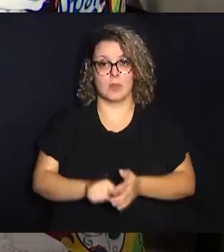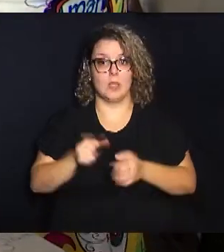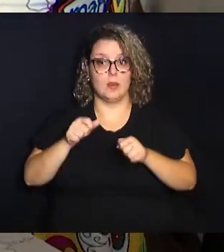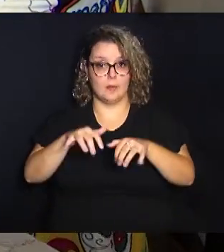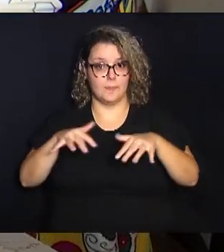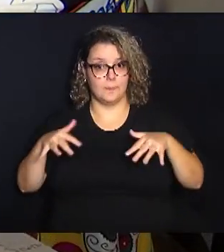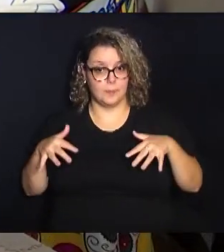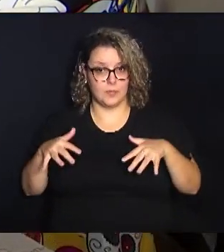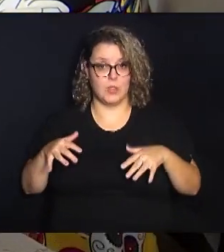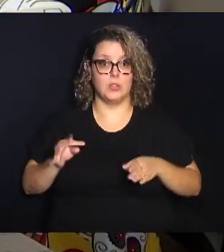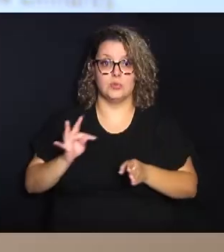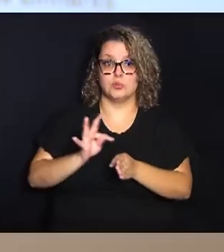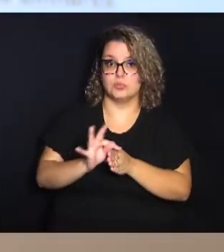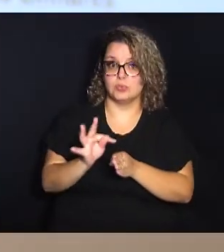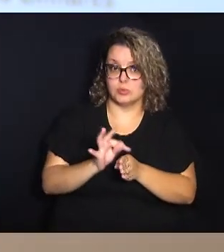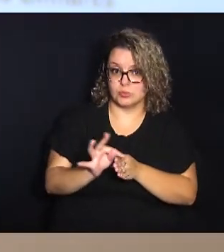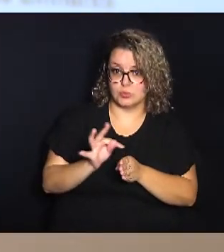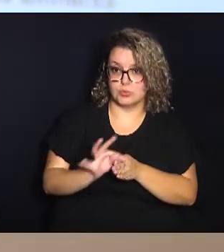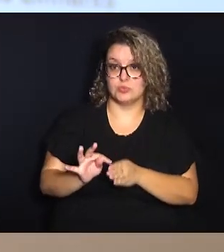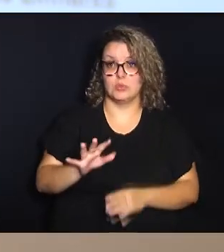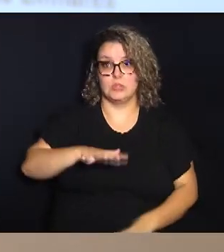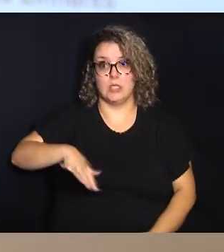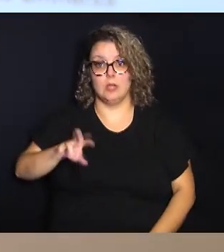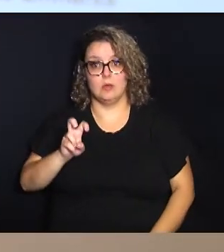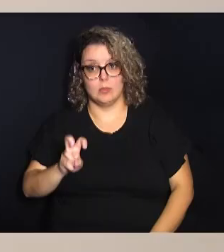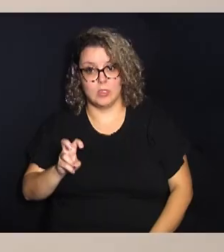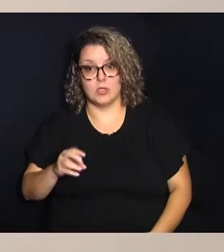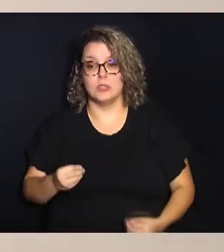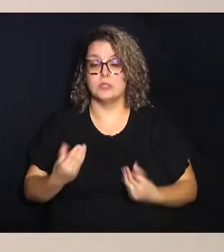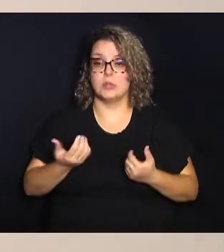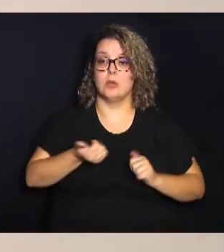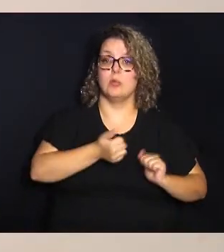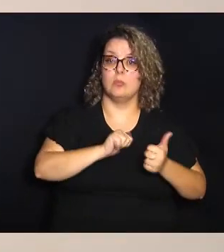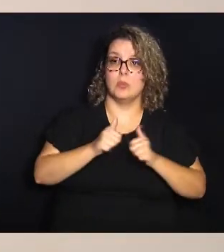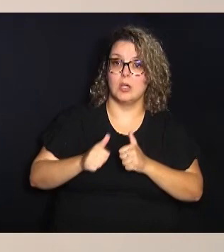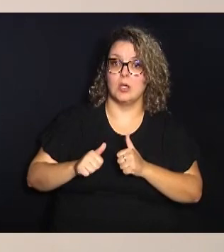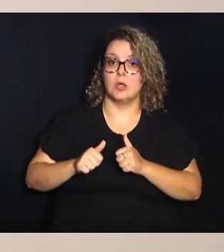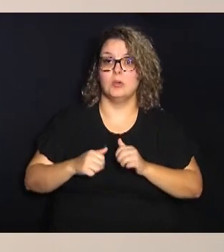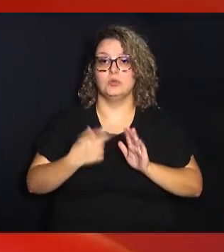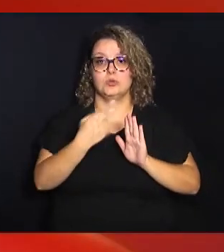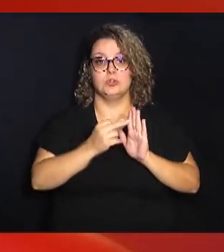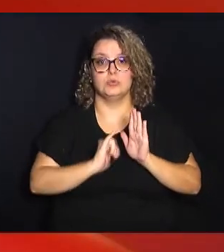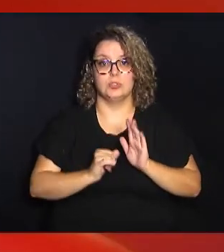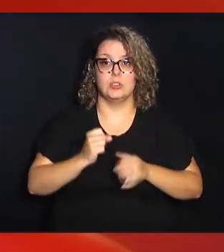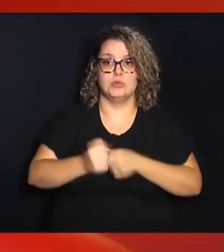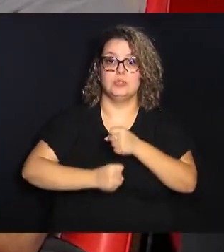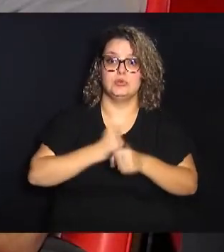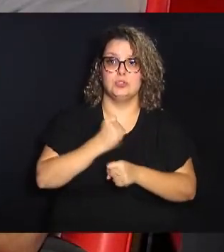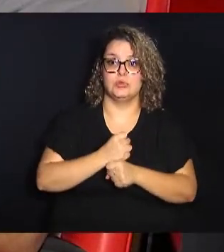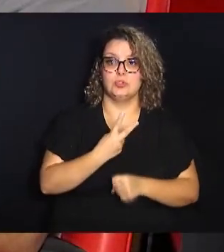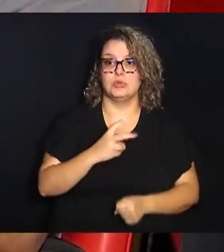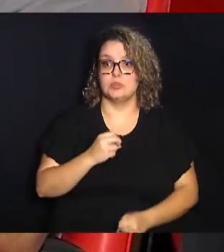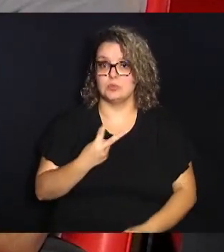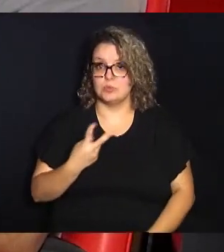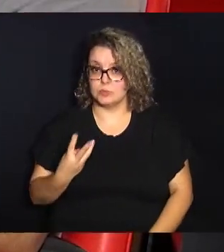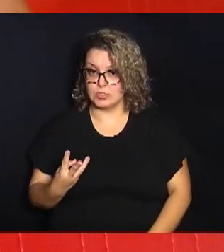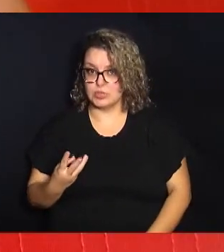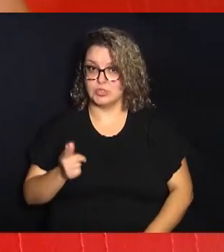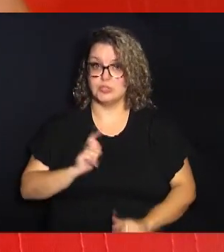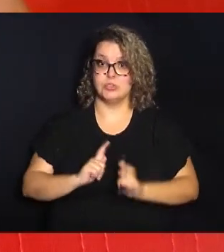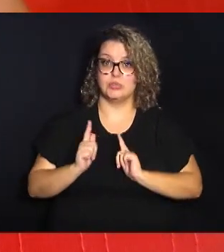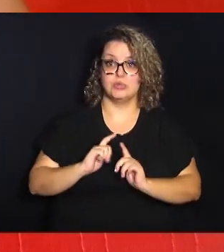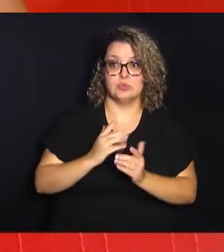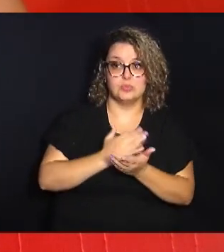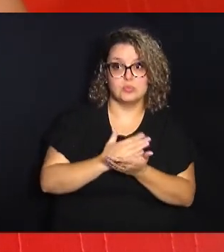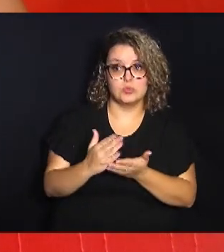A primeira audiência pública do Conselho Tutelar da Região 5 trouxe um balanço do relatório anual de 2023 e